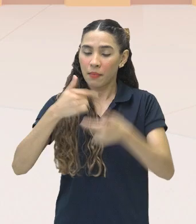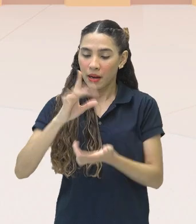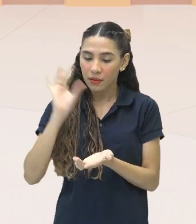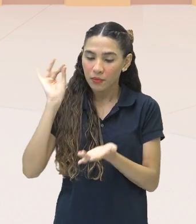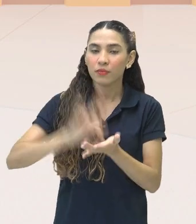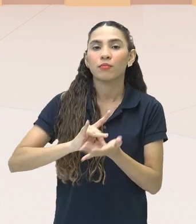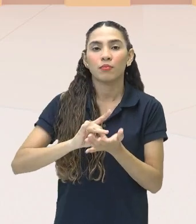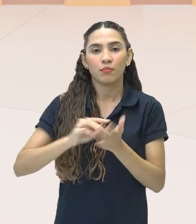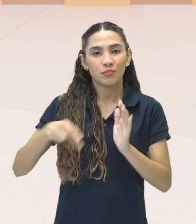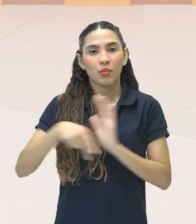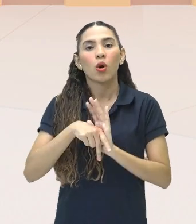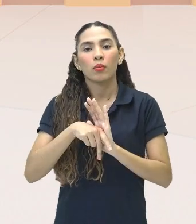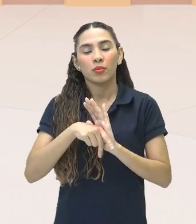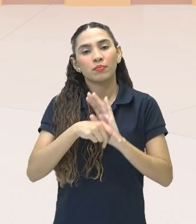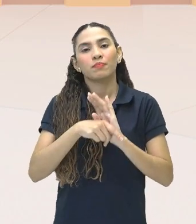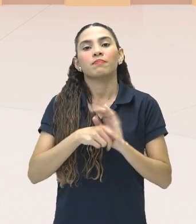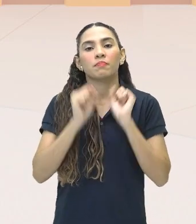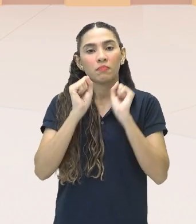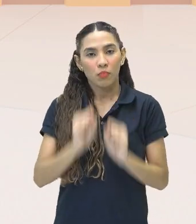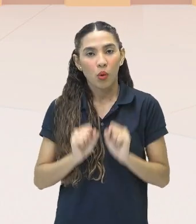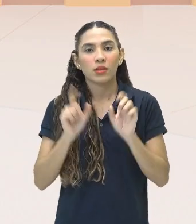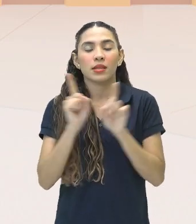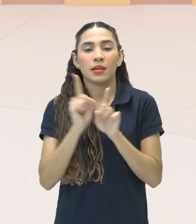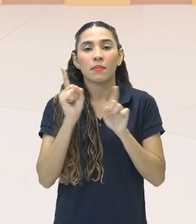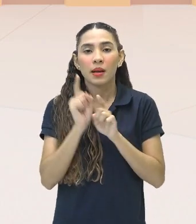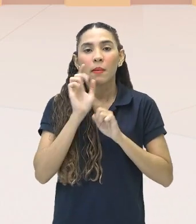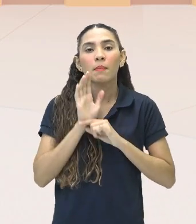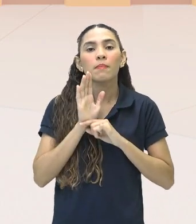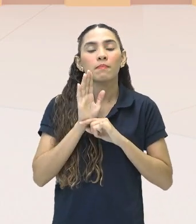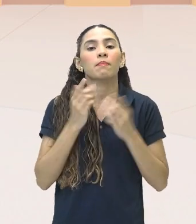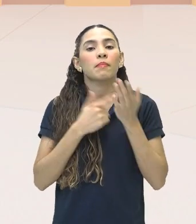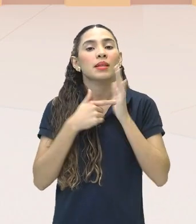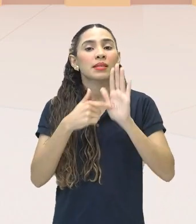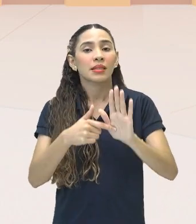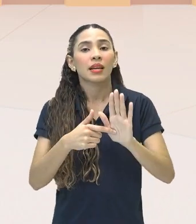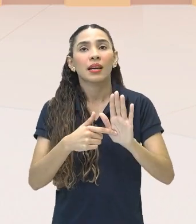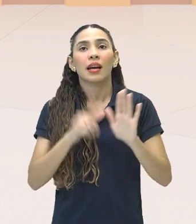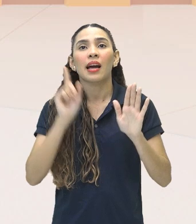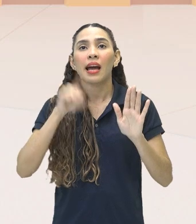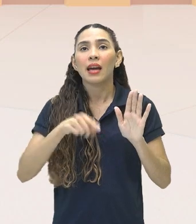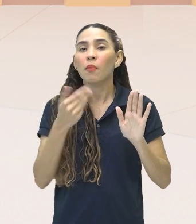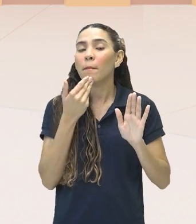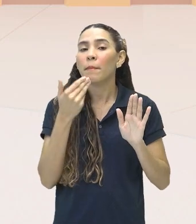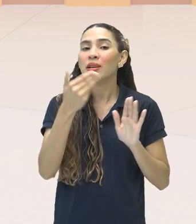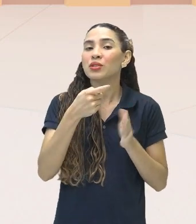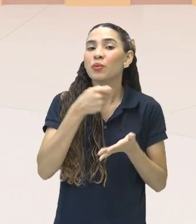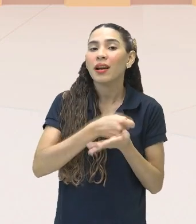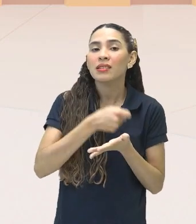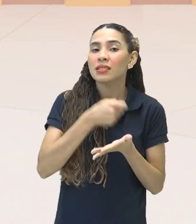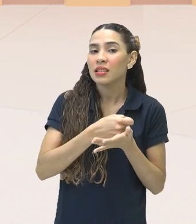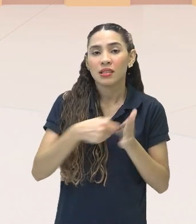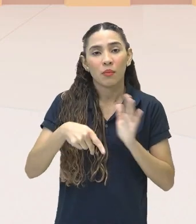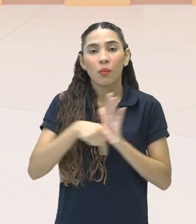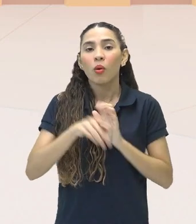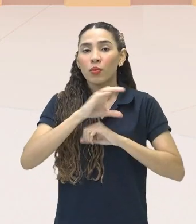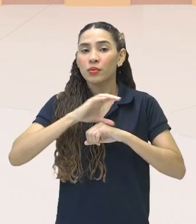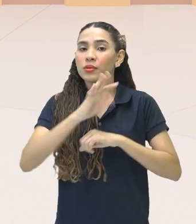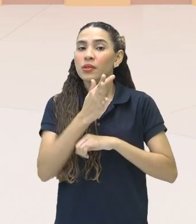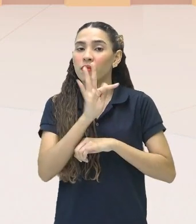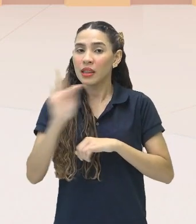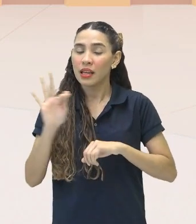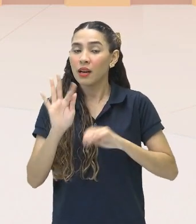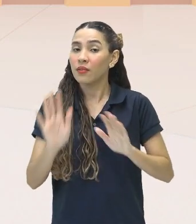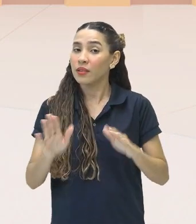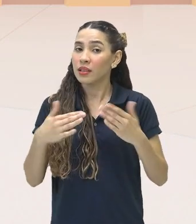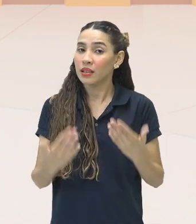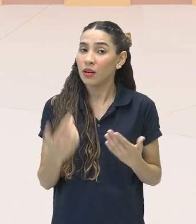realmente digno, para que possa trazer, é um pedido, é uma exigência da Constituição Federal.